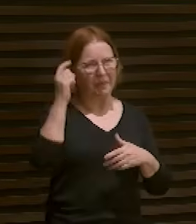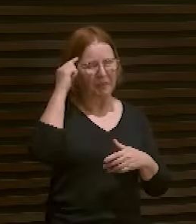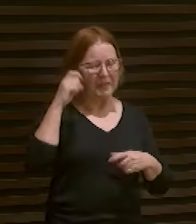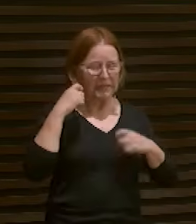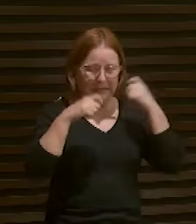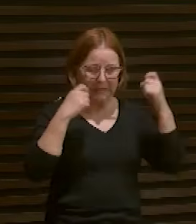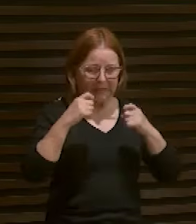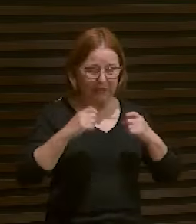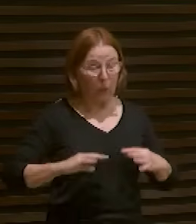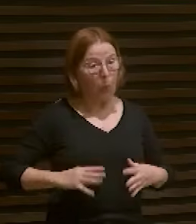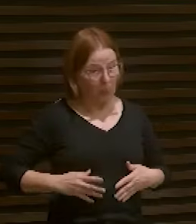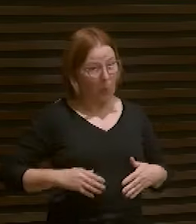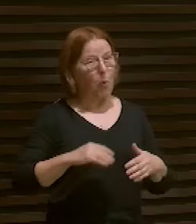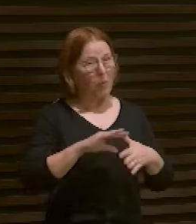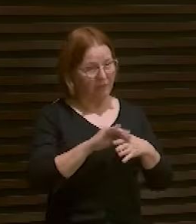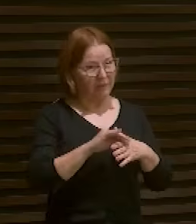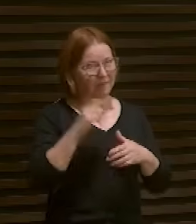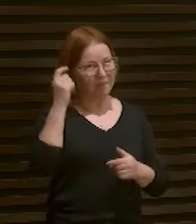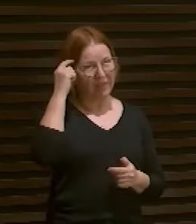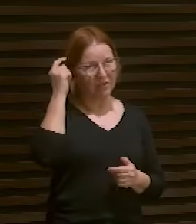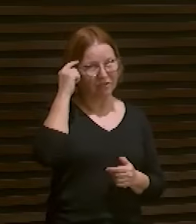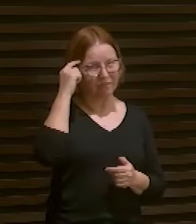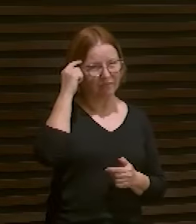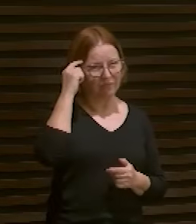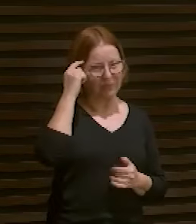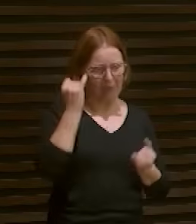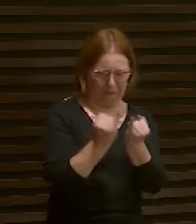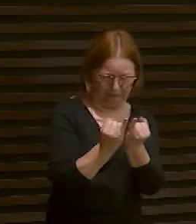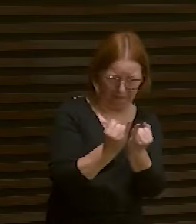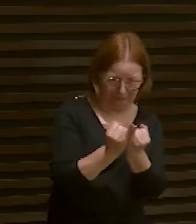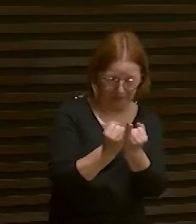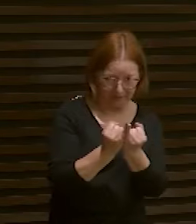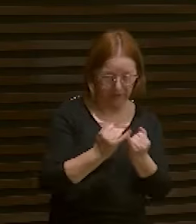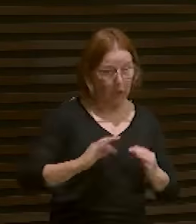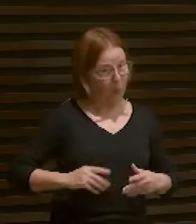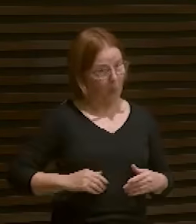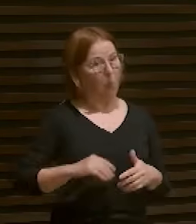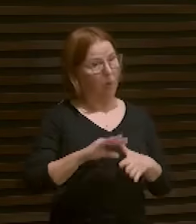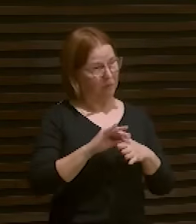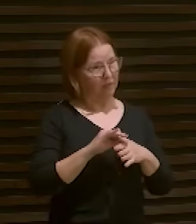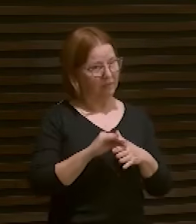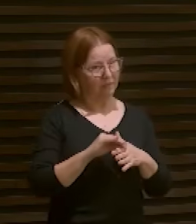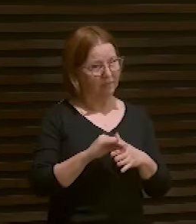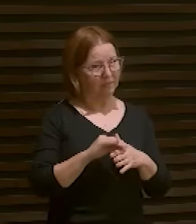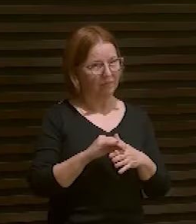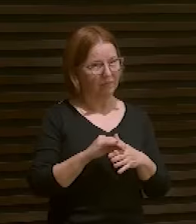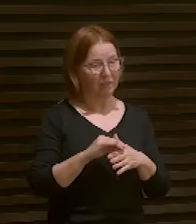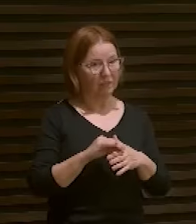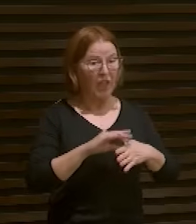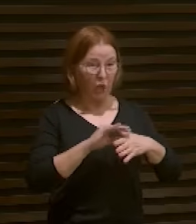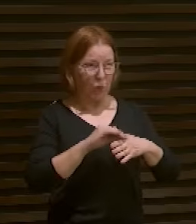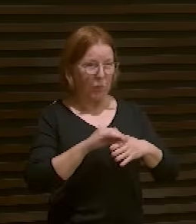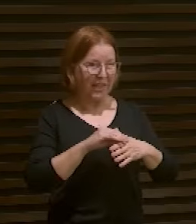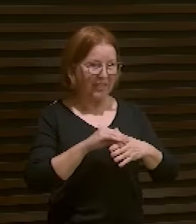ansiosa, corpo doente. Mente fofoquenta, corpo doente. Doença de pele. Sabia que doença de